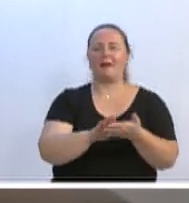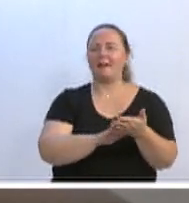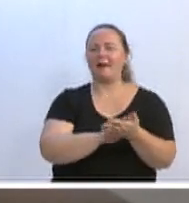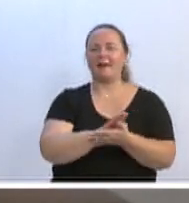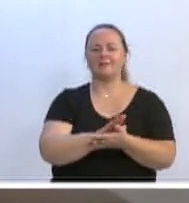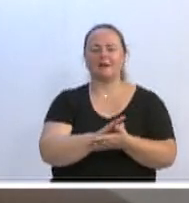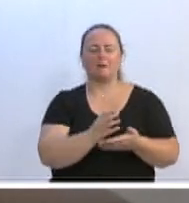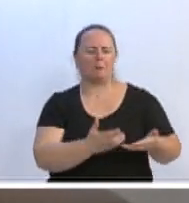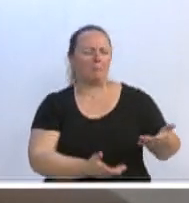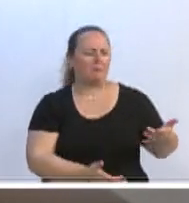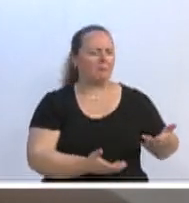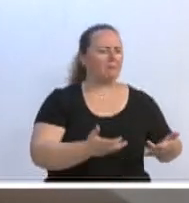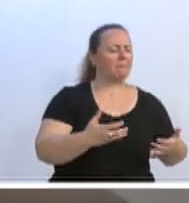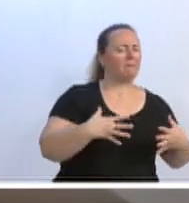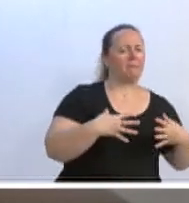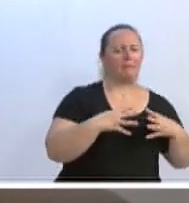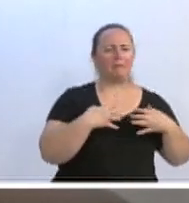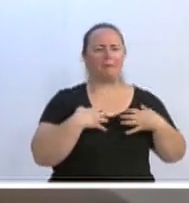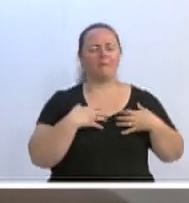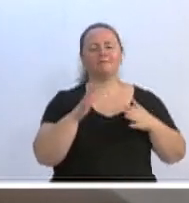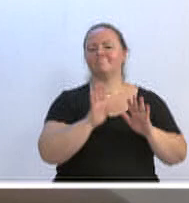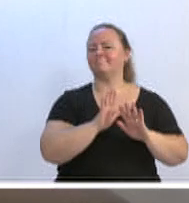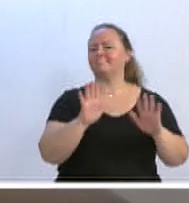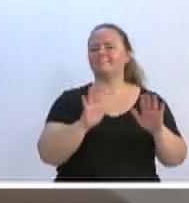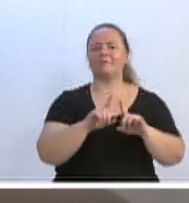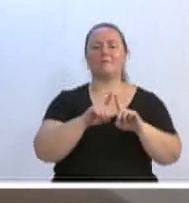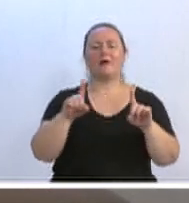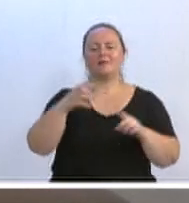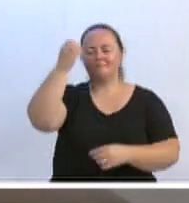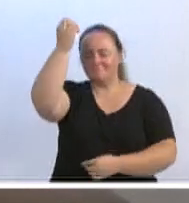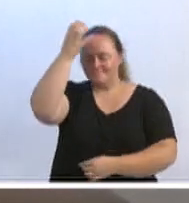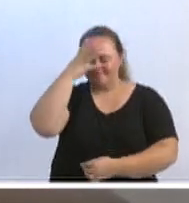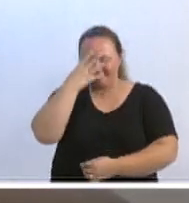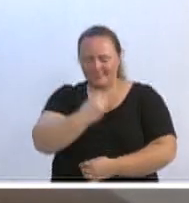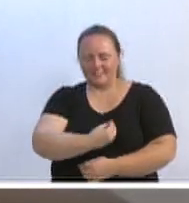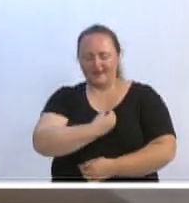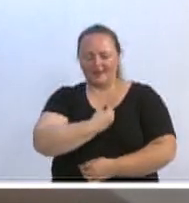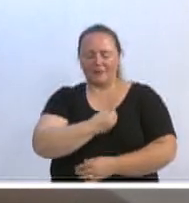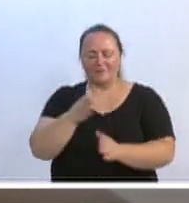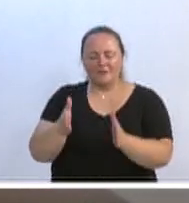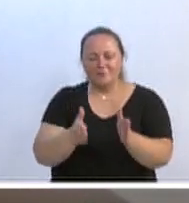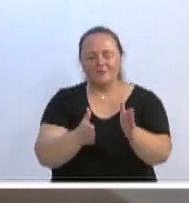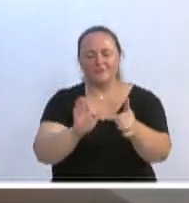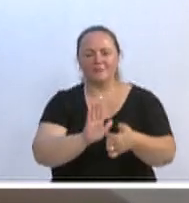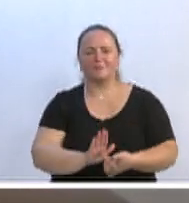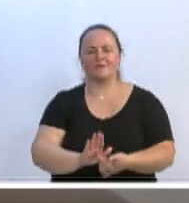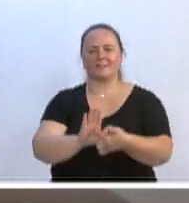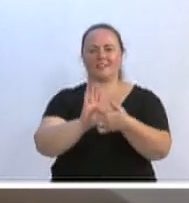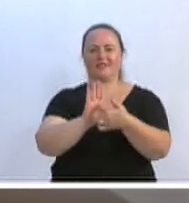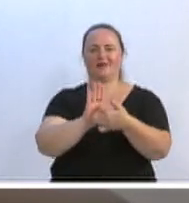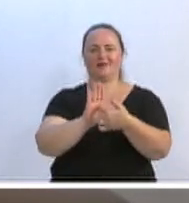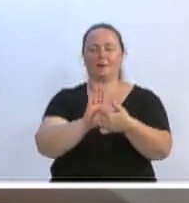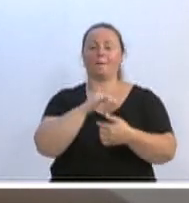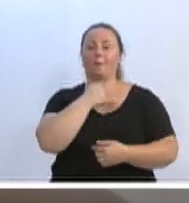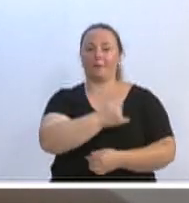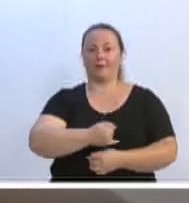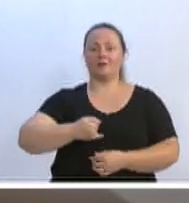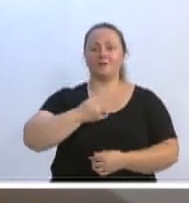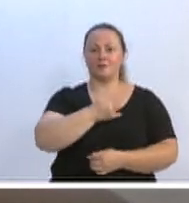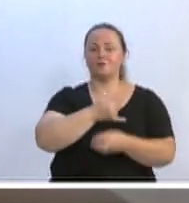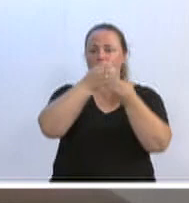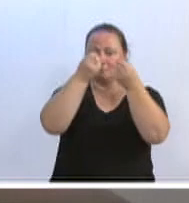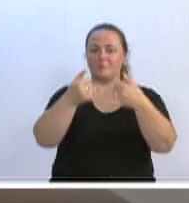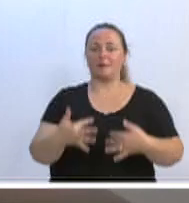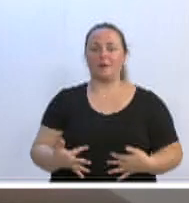luz da vida. Em João diz que nele estava a luz, e a luz era a